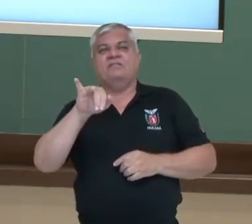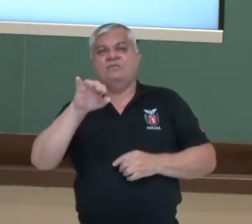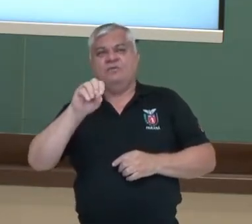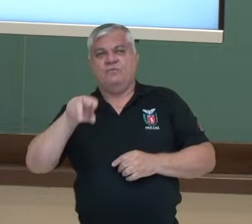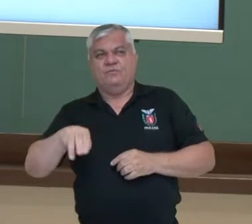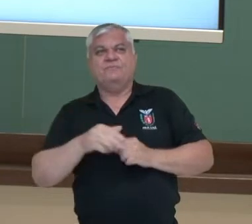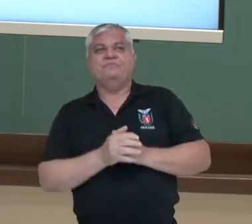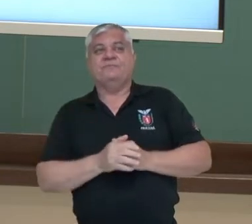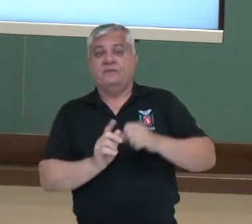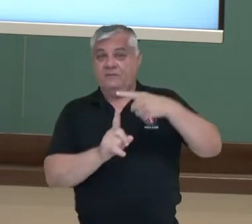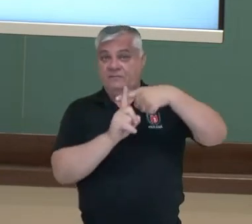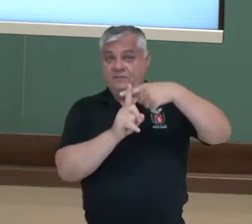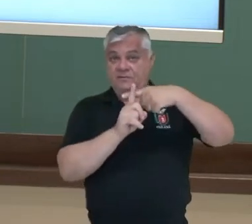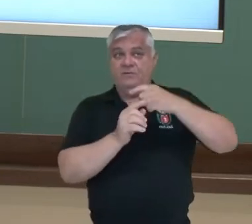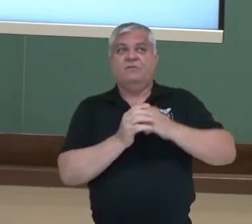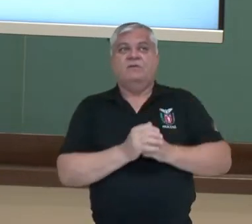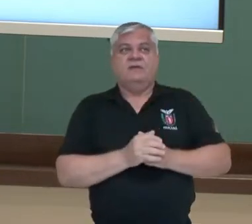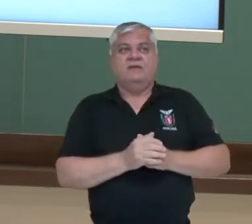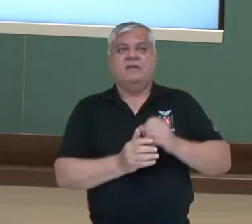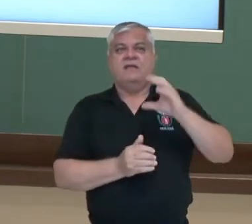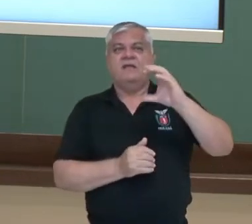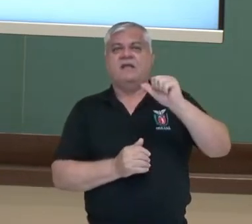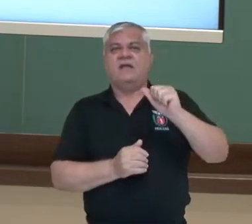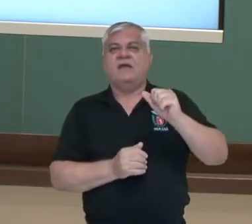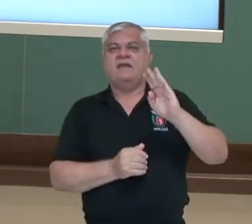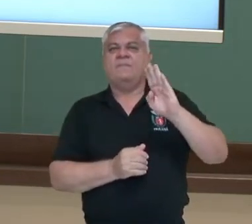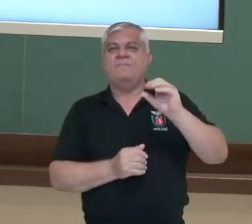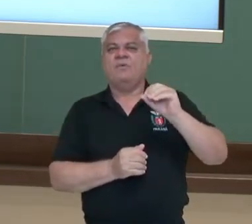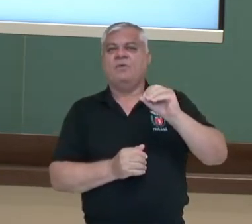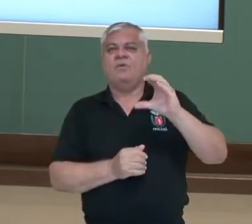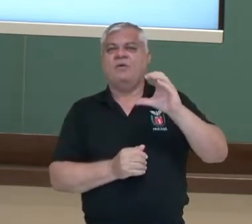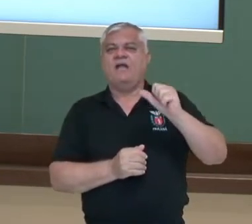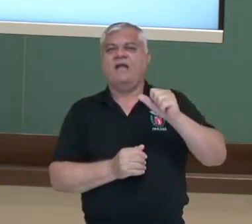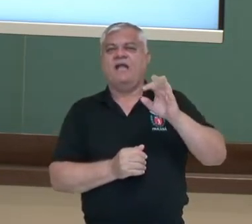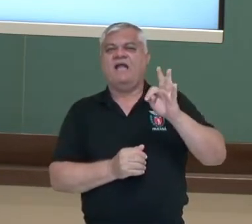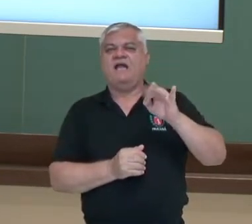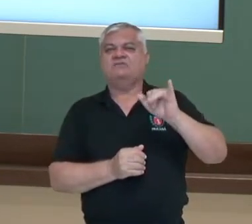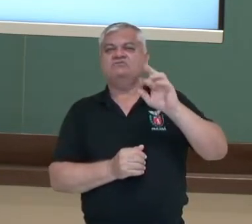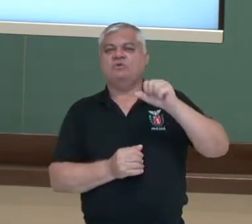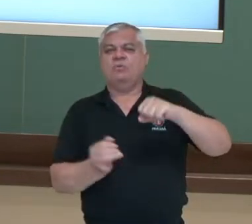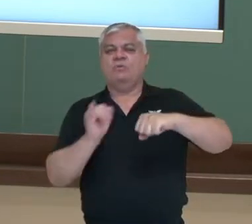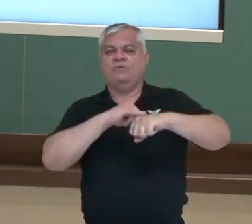carga positiva, carbocátio, tá? Cátion